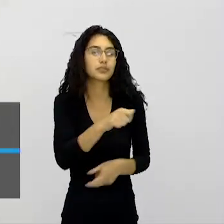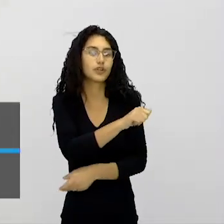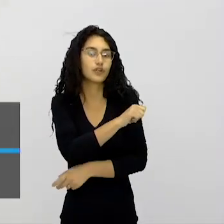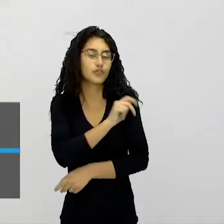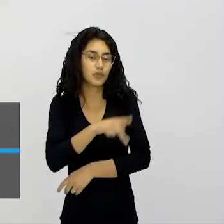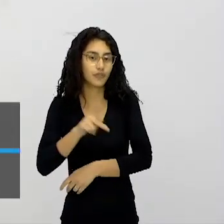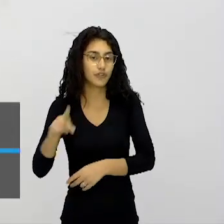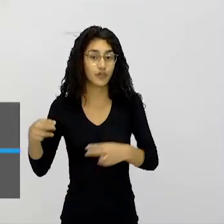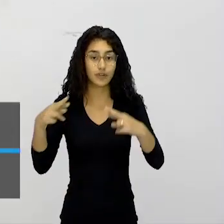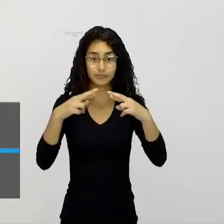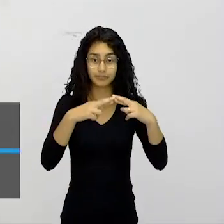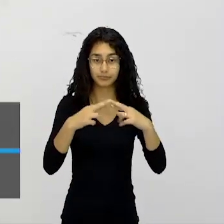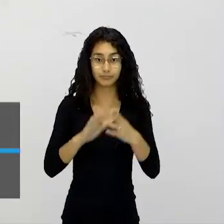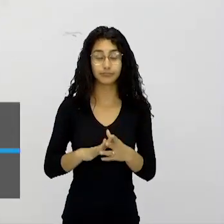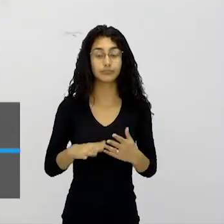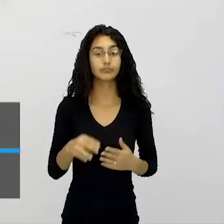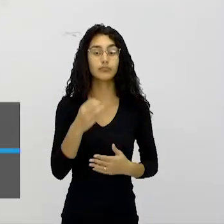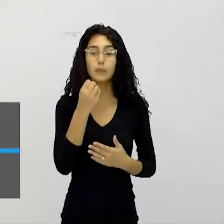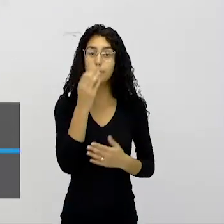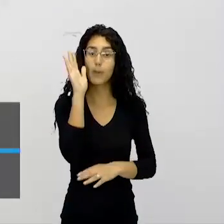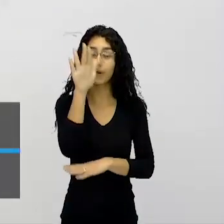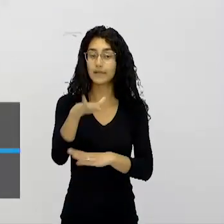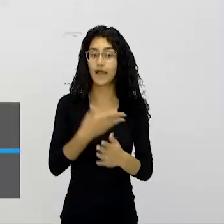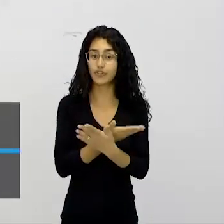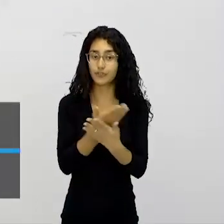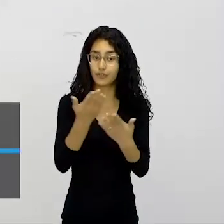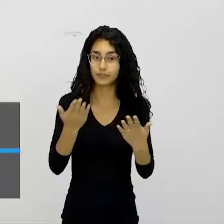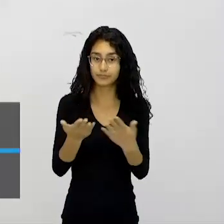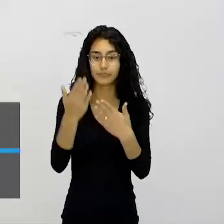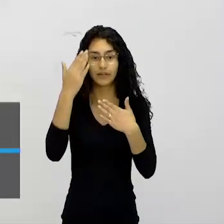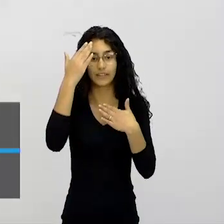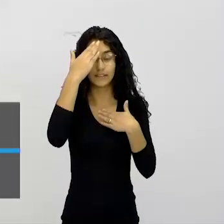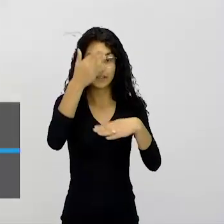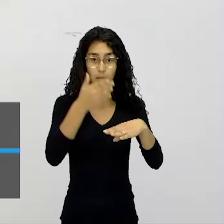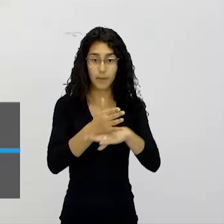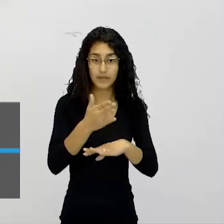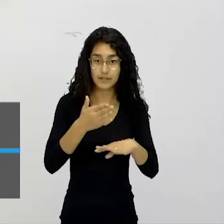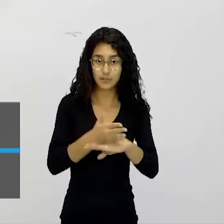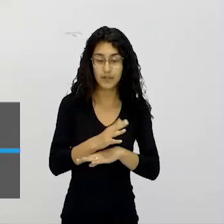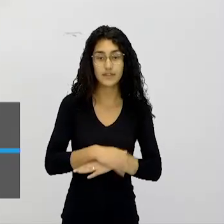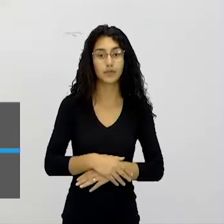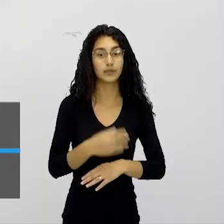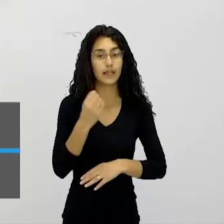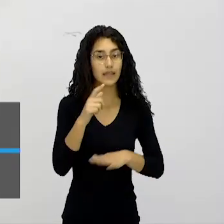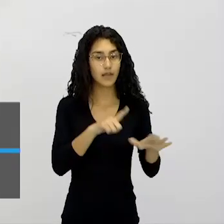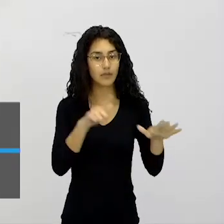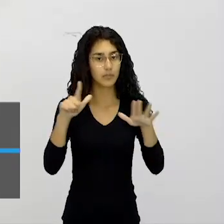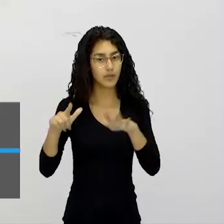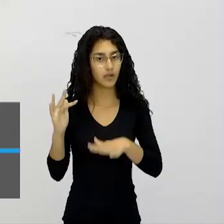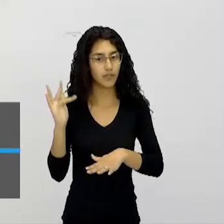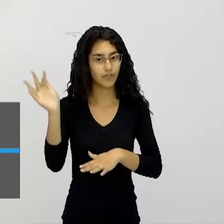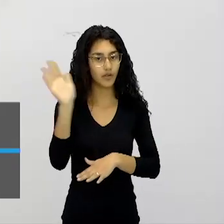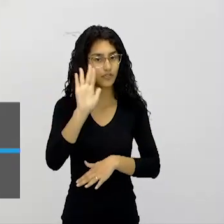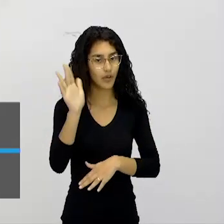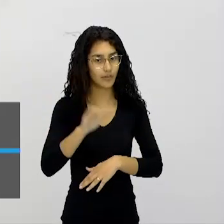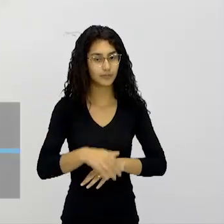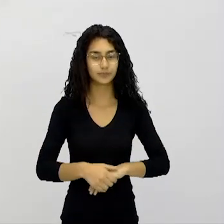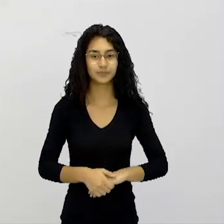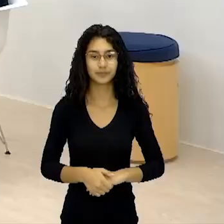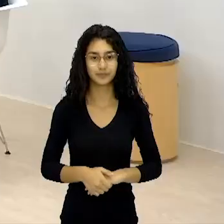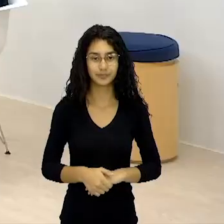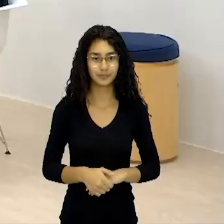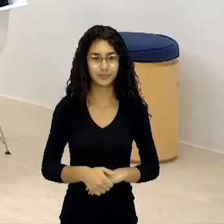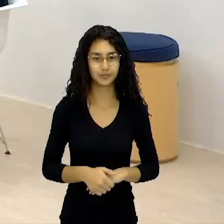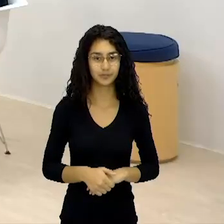professores da rede. Pessoal, uma excelente tarde a todos vocês, eu agradeço a participação e até a semana que vem. Tchau, tchau.